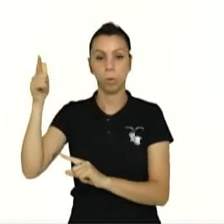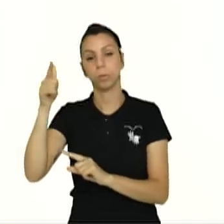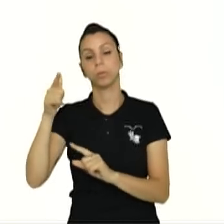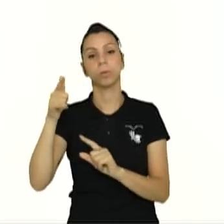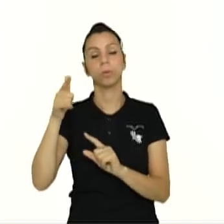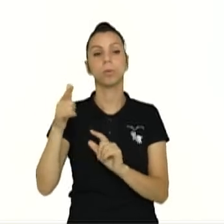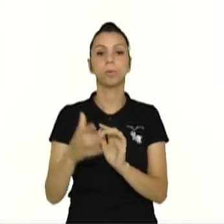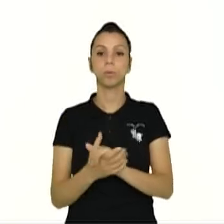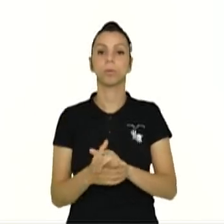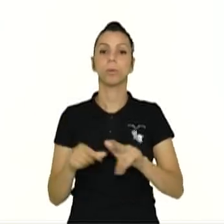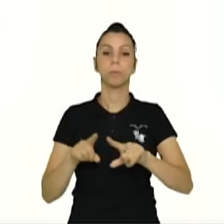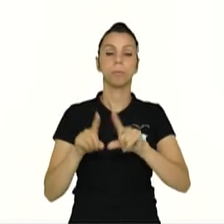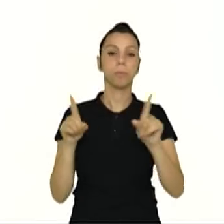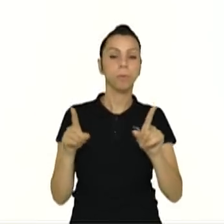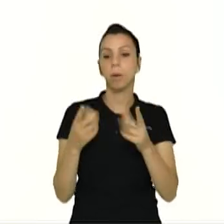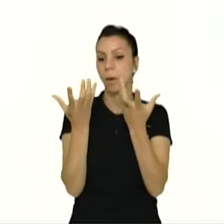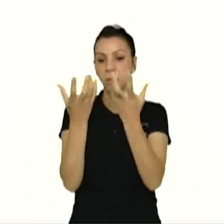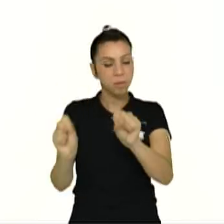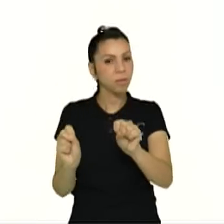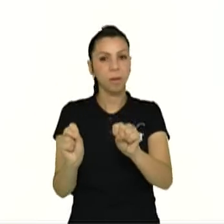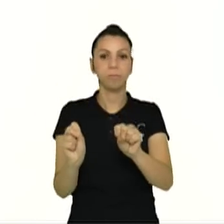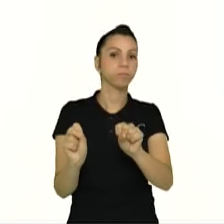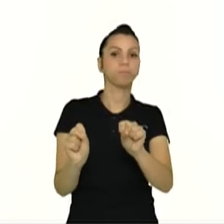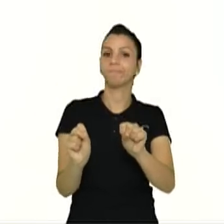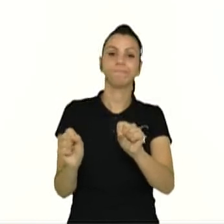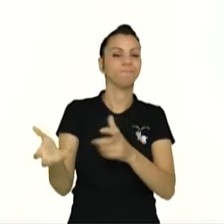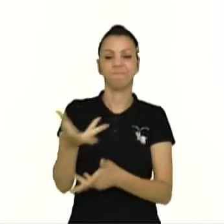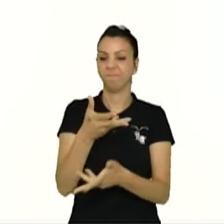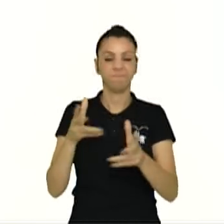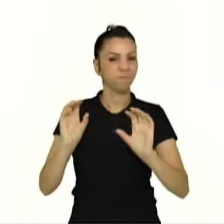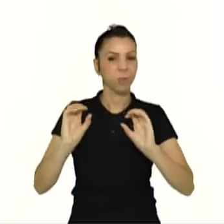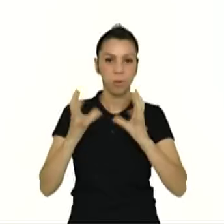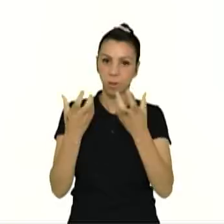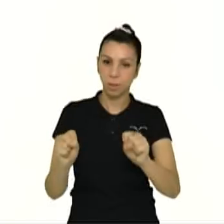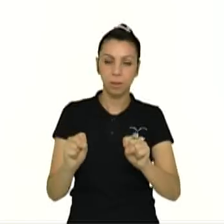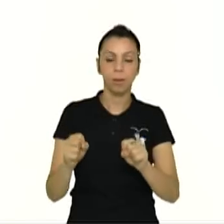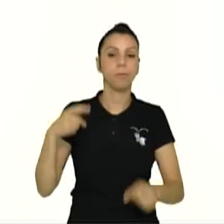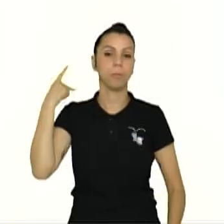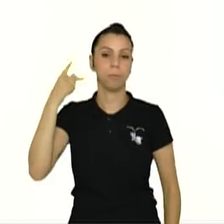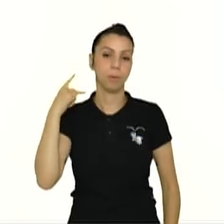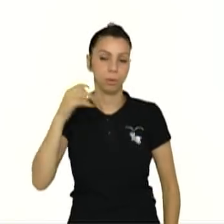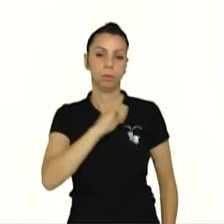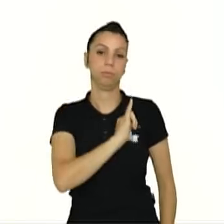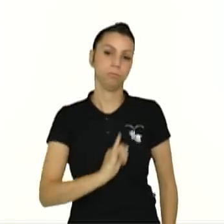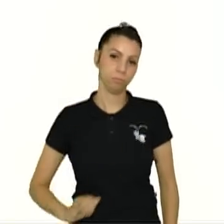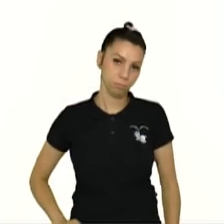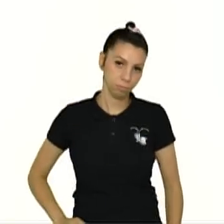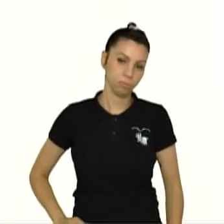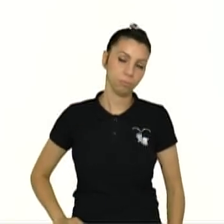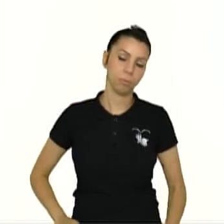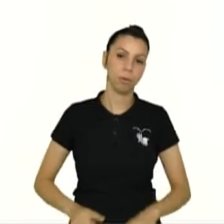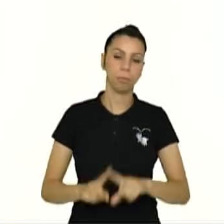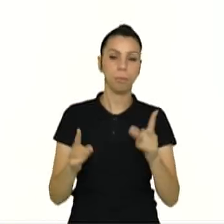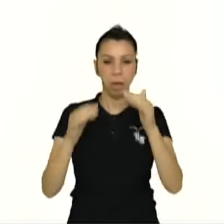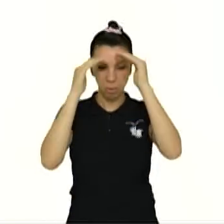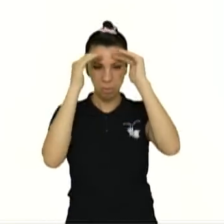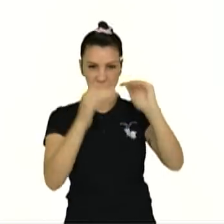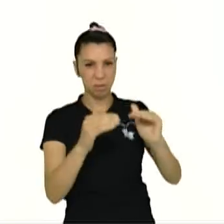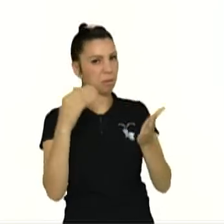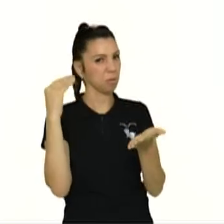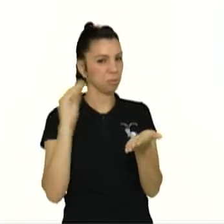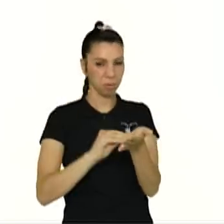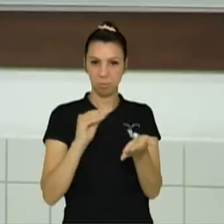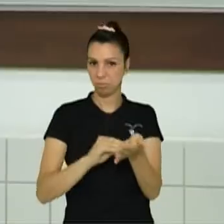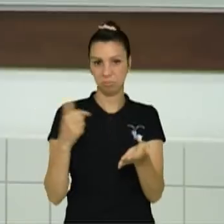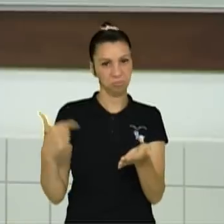mas eles não se associavam a essa política do governo imperial, muitas vezes desobedeciam ordens que